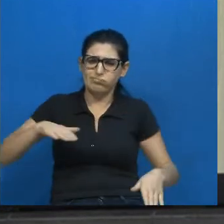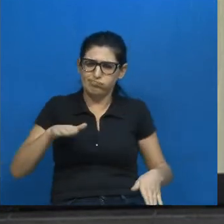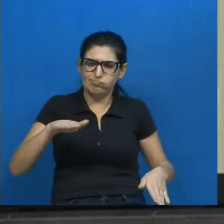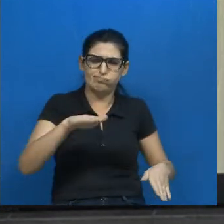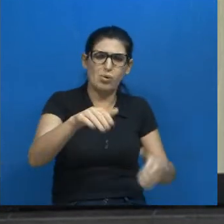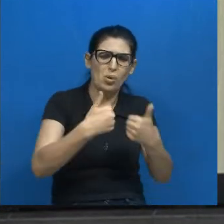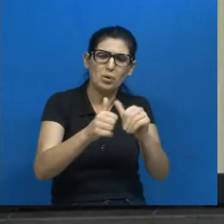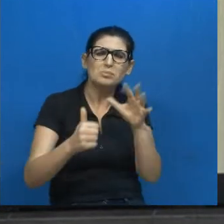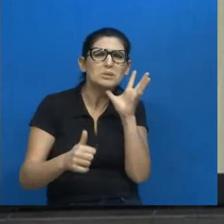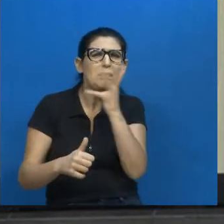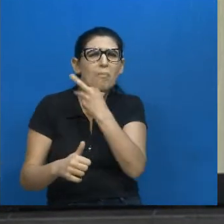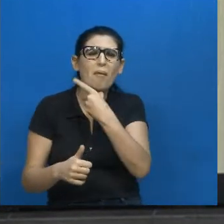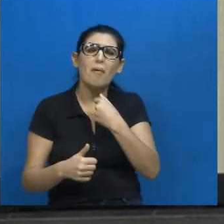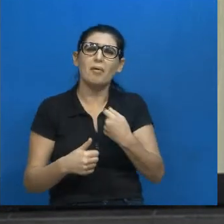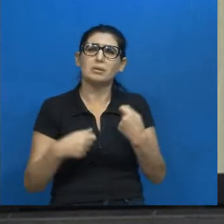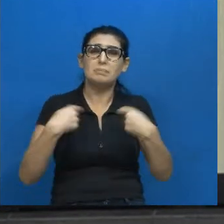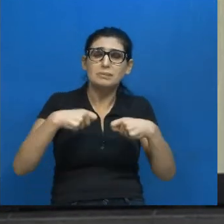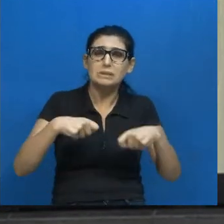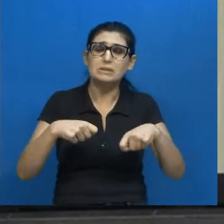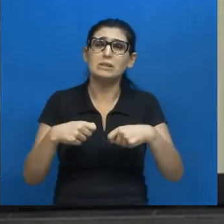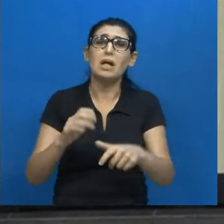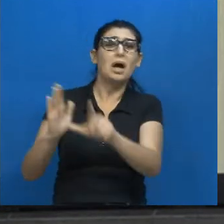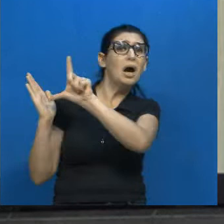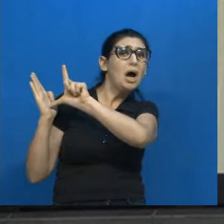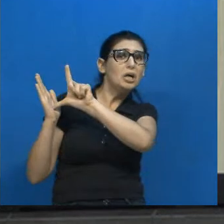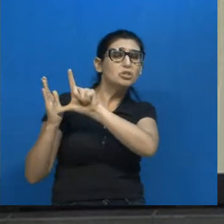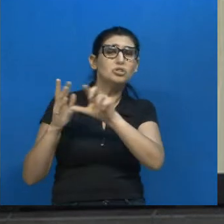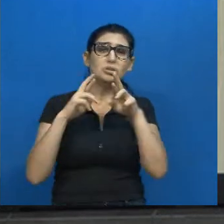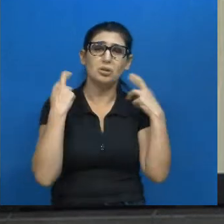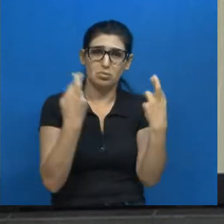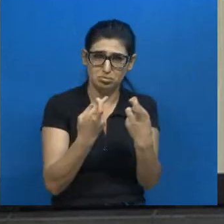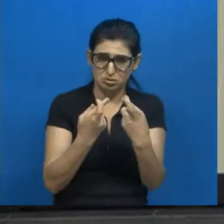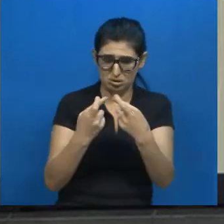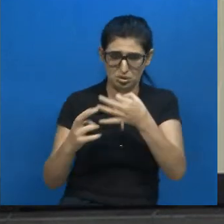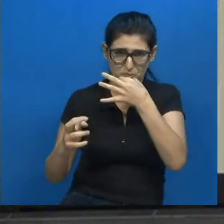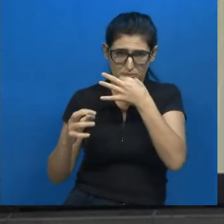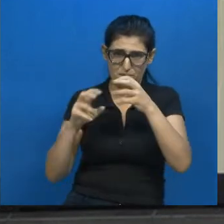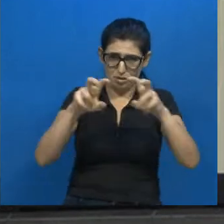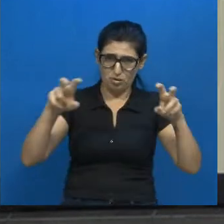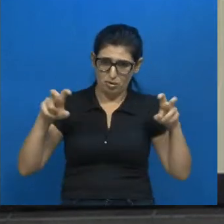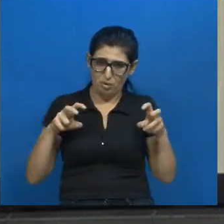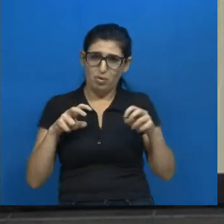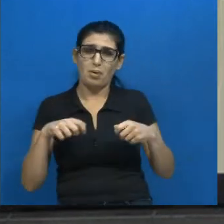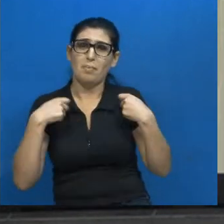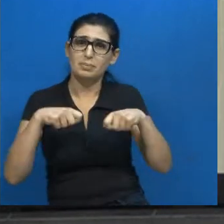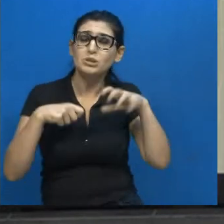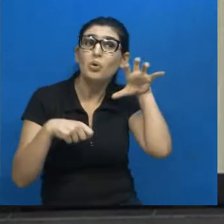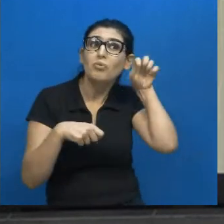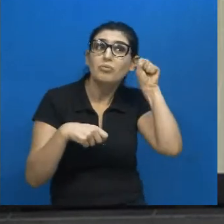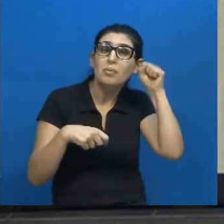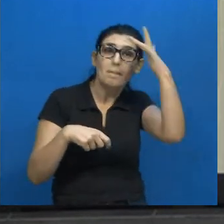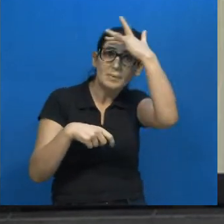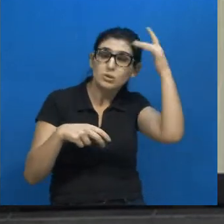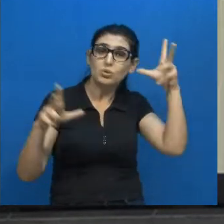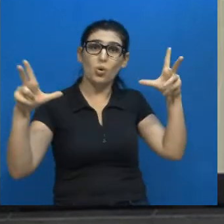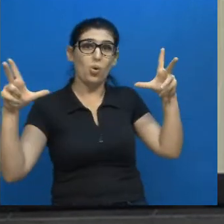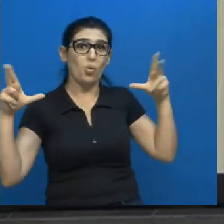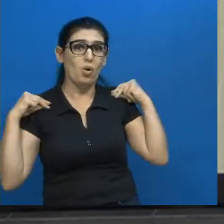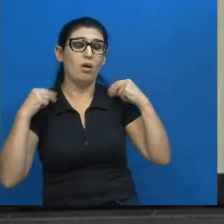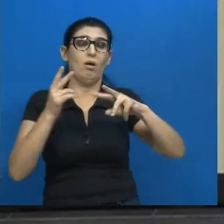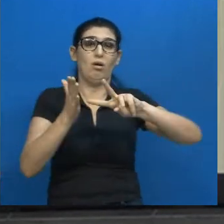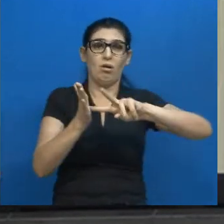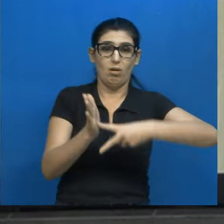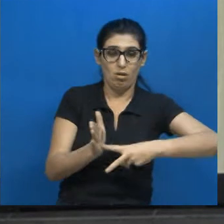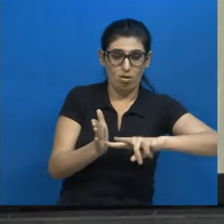ser, antes de ter próximas audiências, a gente ter ouvido os cobradores, os